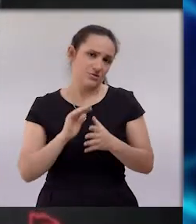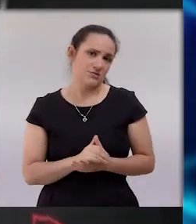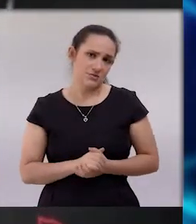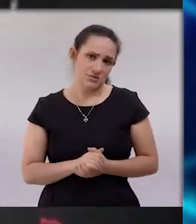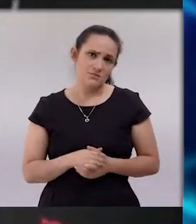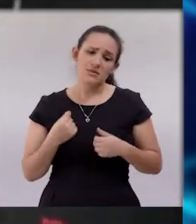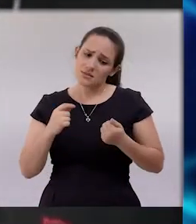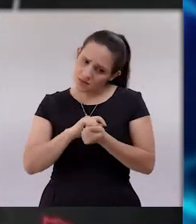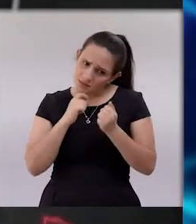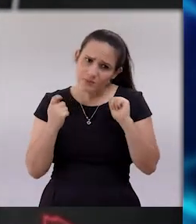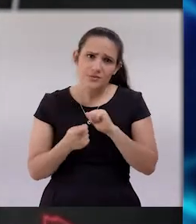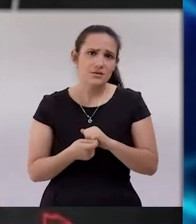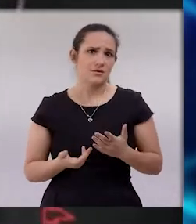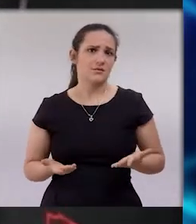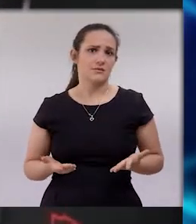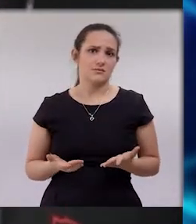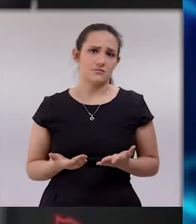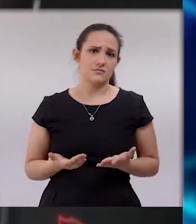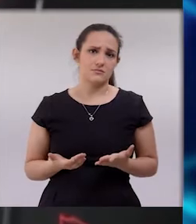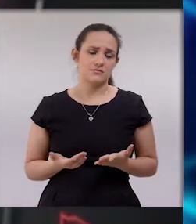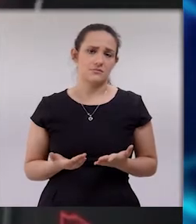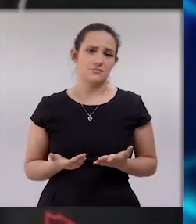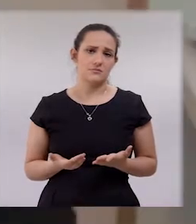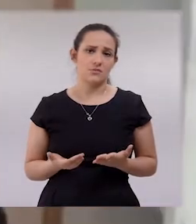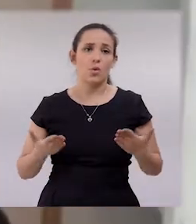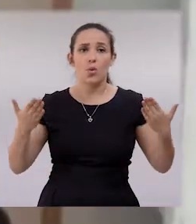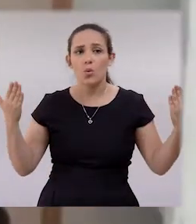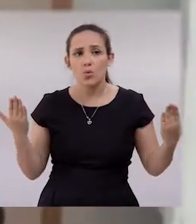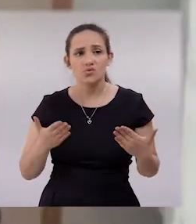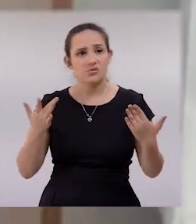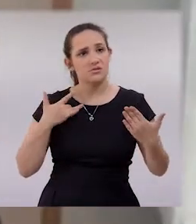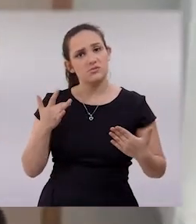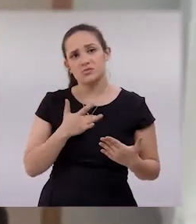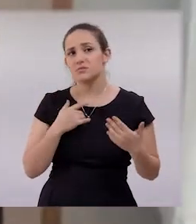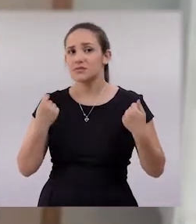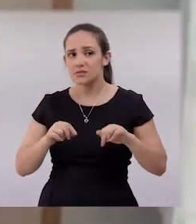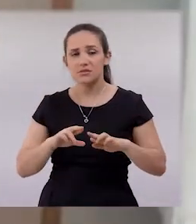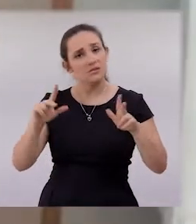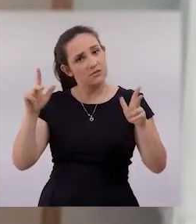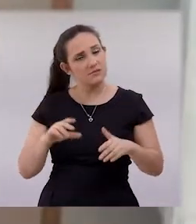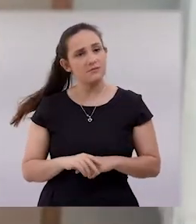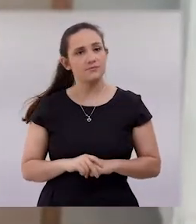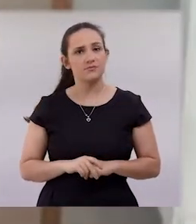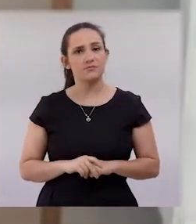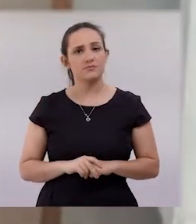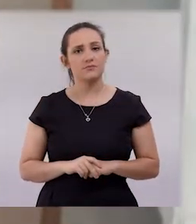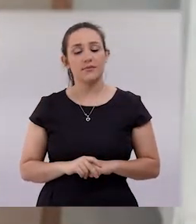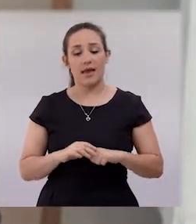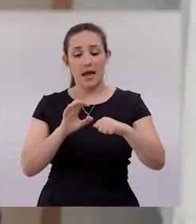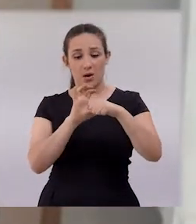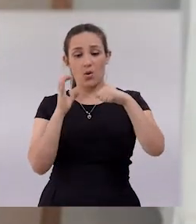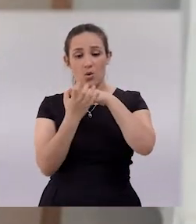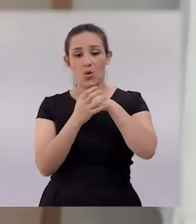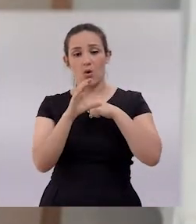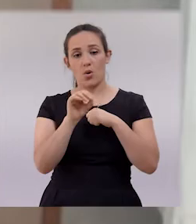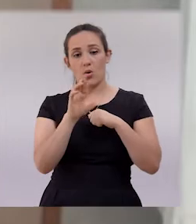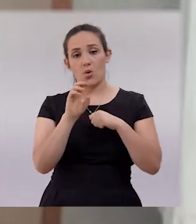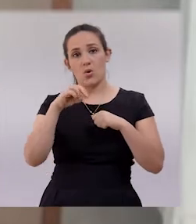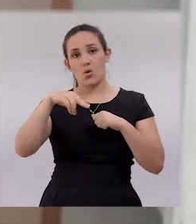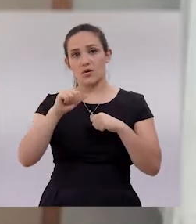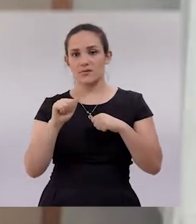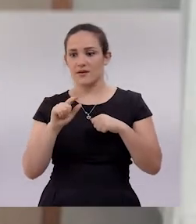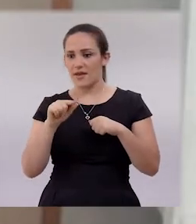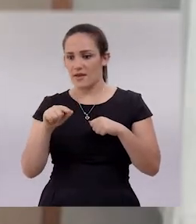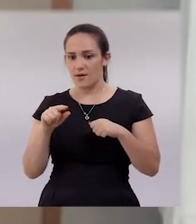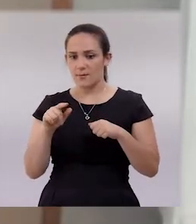ela precisa ser diferente. E na saúde, ela precisa urgentemente ser diferente. O que a pandemia fez, na verdade,